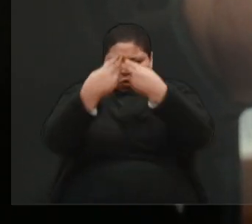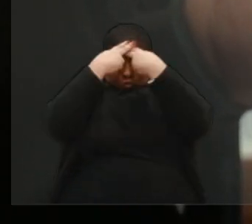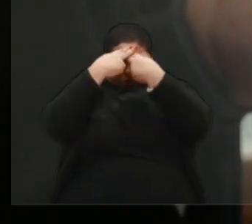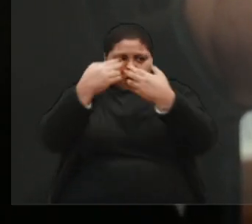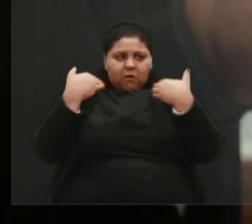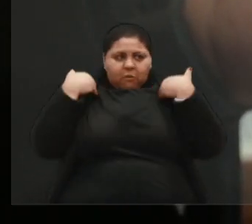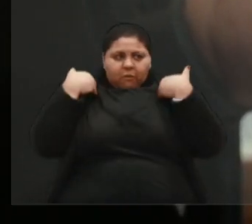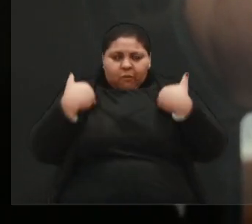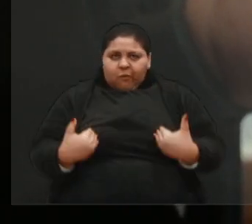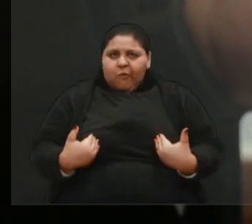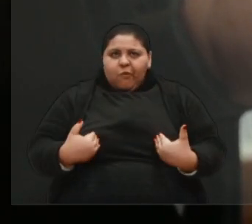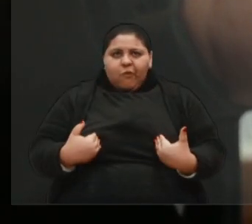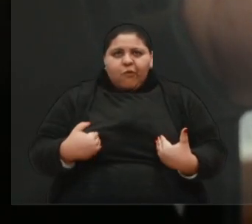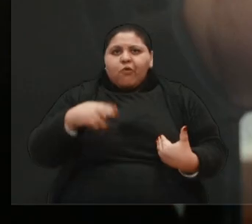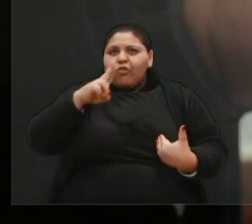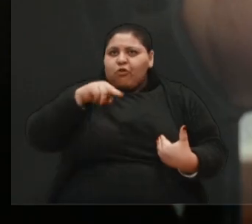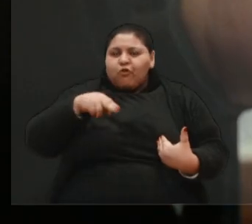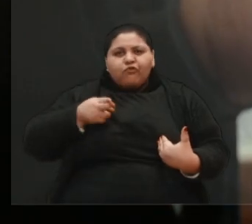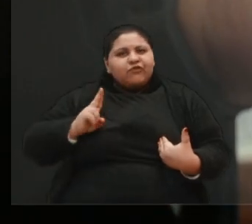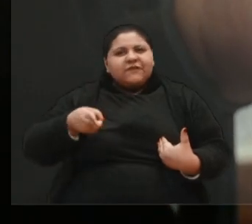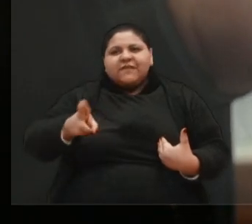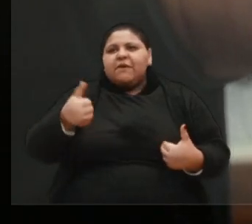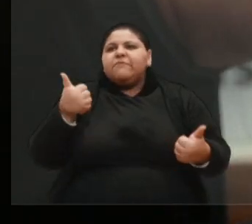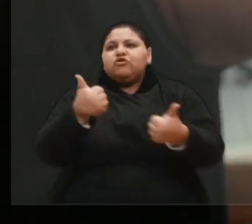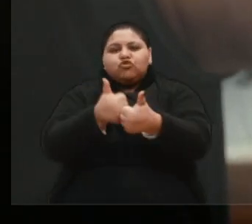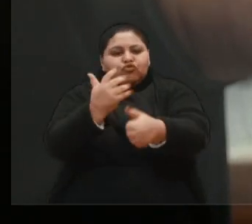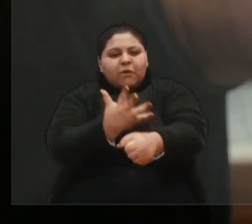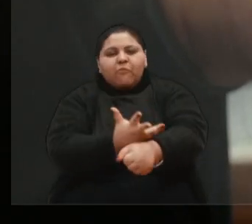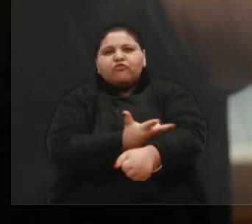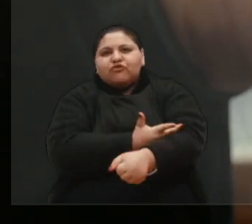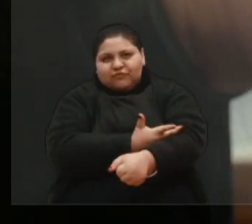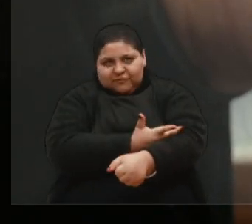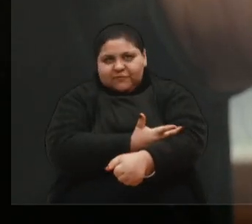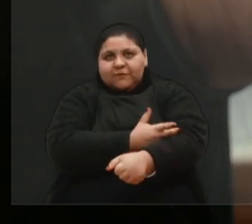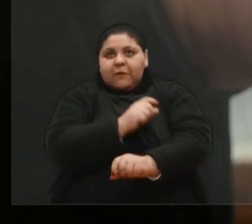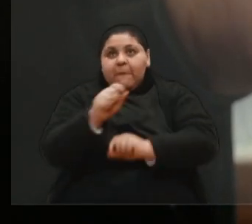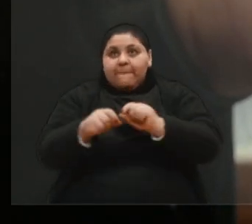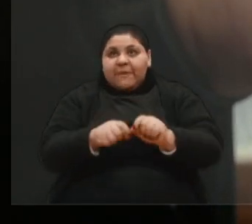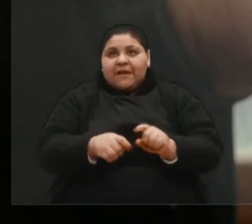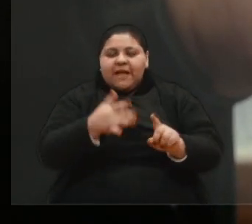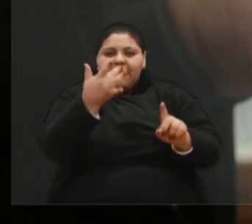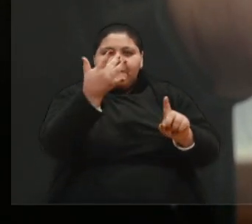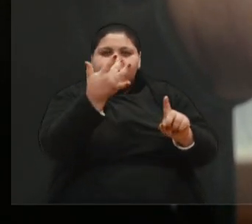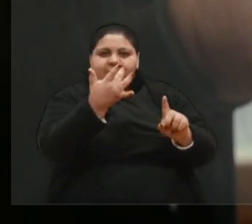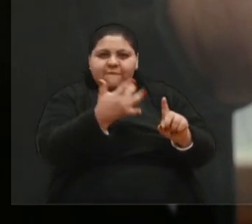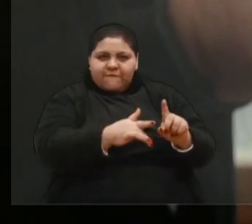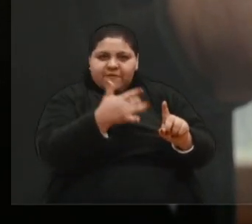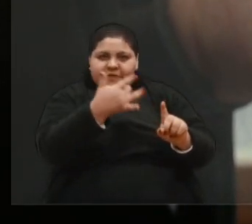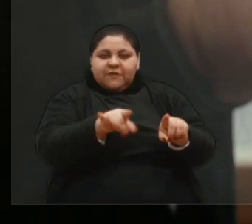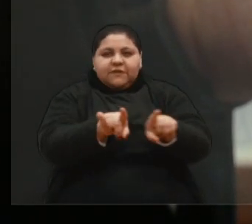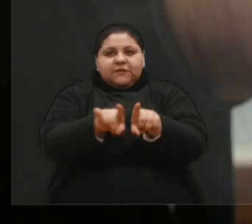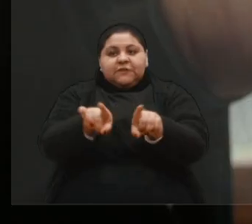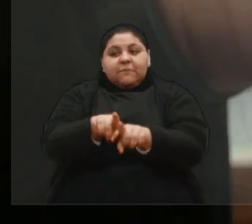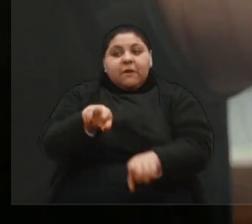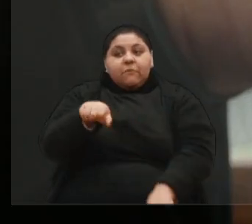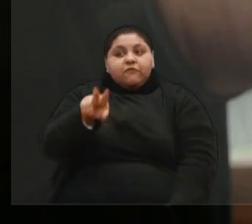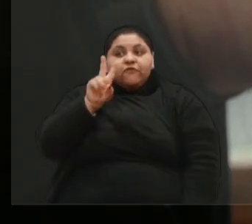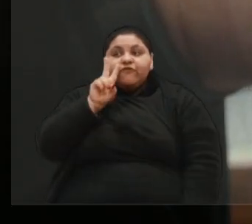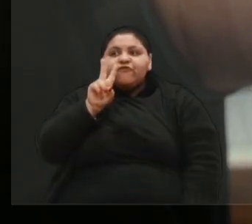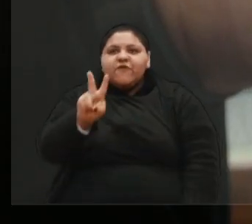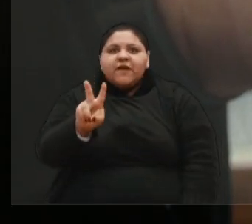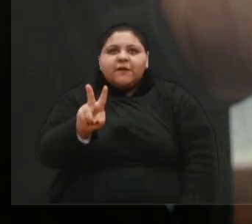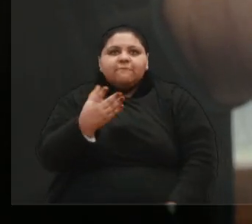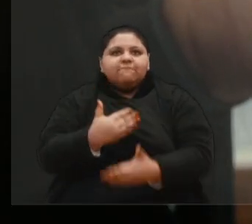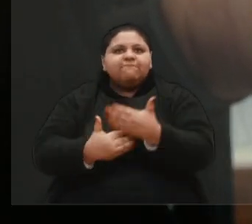fisicamente. E um trauma físico nunca vem sem traumas emocionais, tanto para quem é vítima, como para os filhos